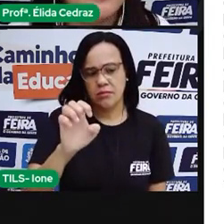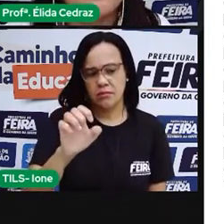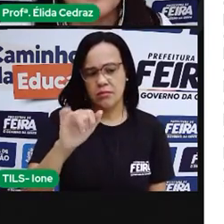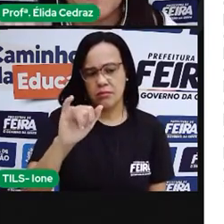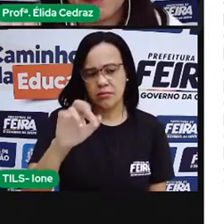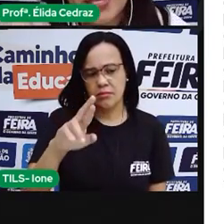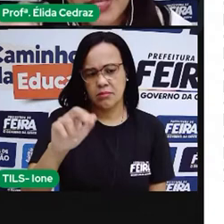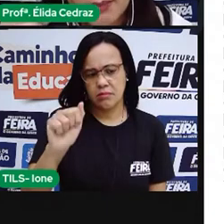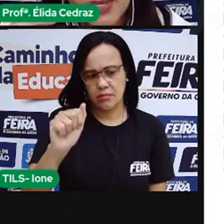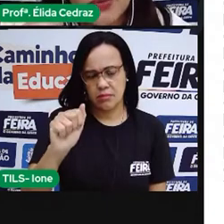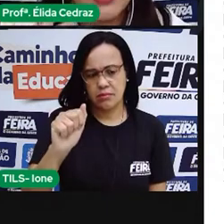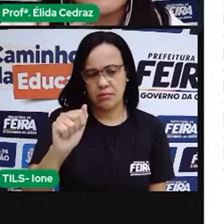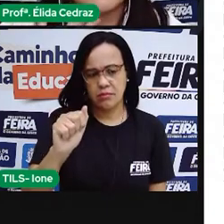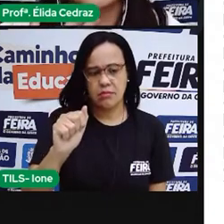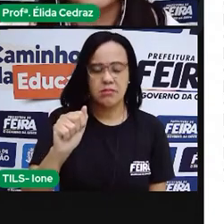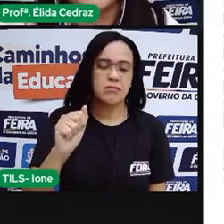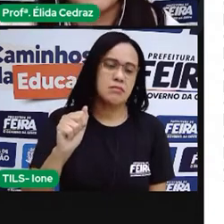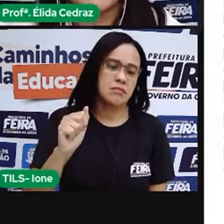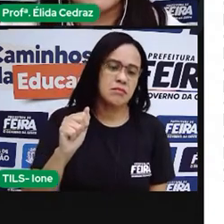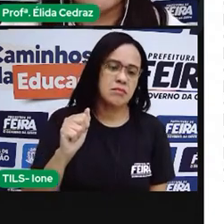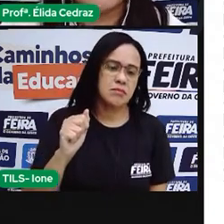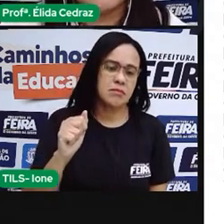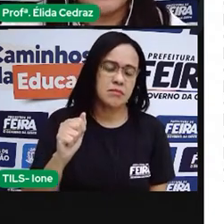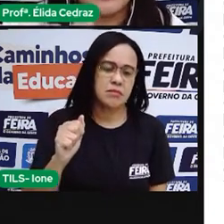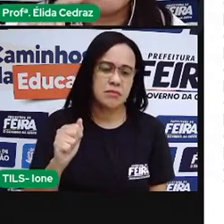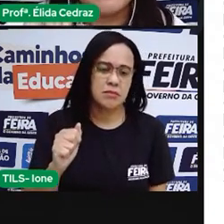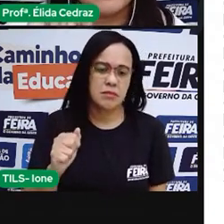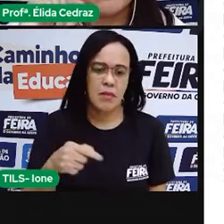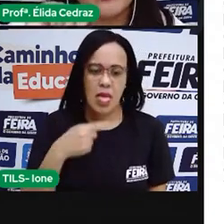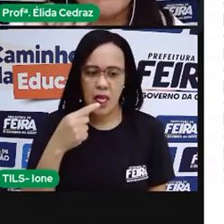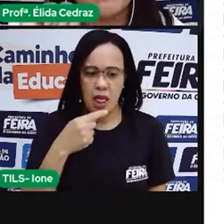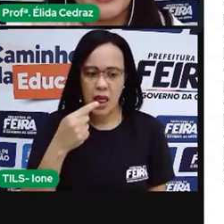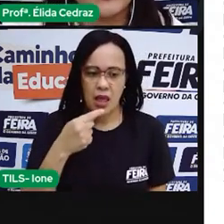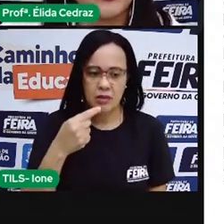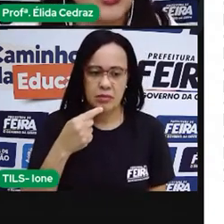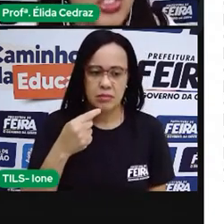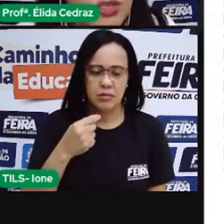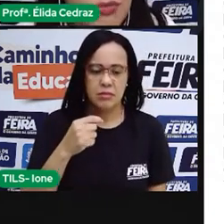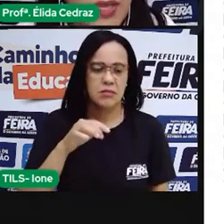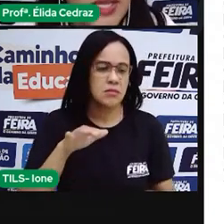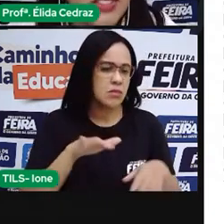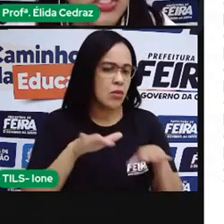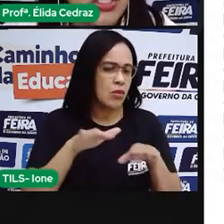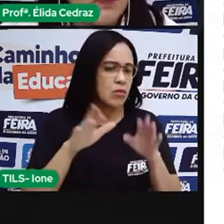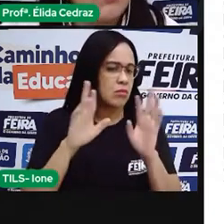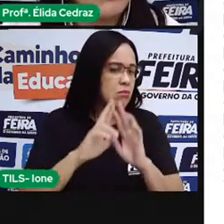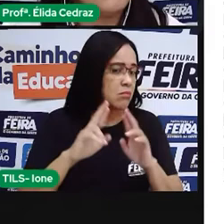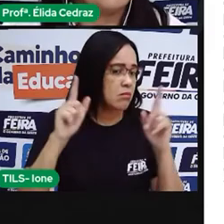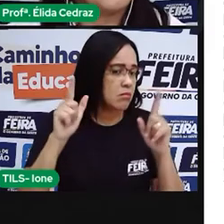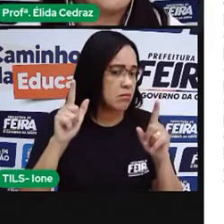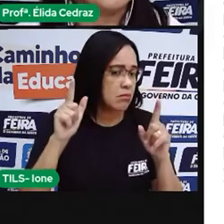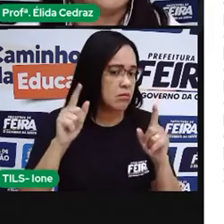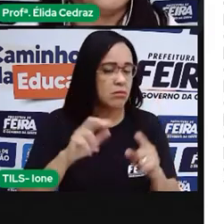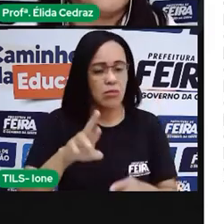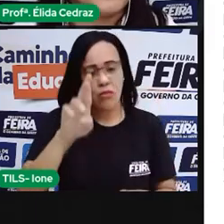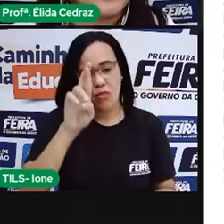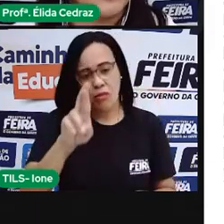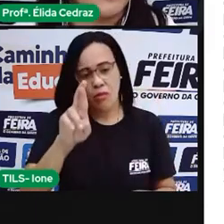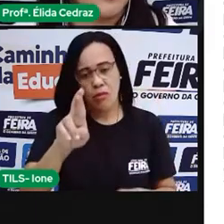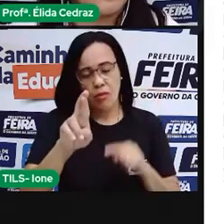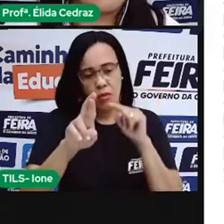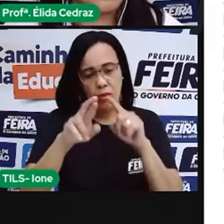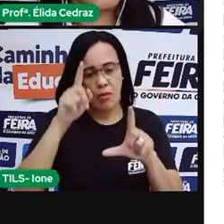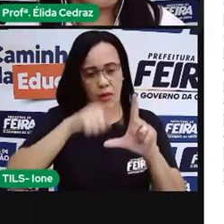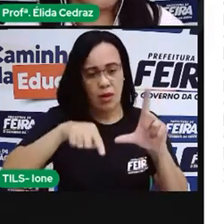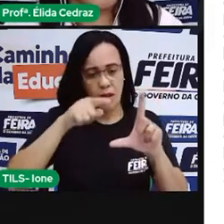Ratoeira. Percebeu? A sua língua, ela faz um movimento diferente no R quando ele